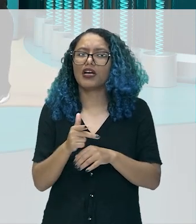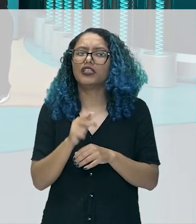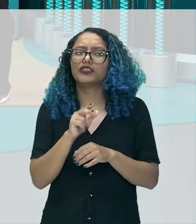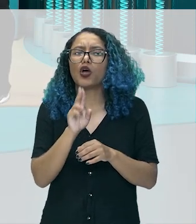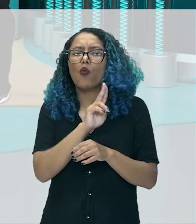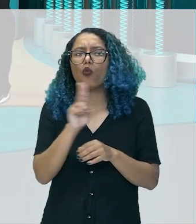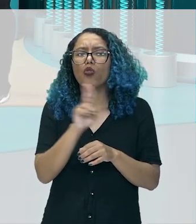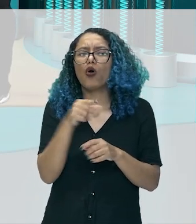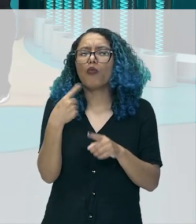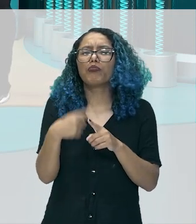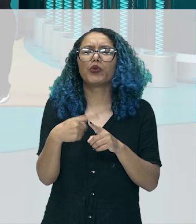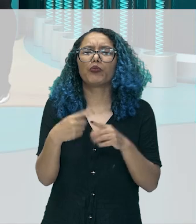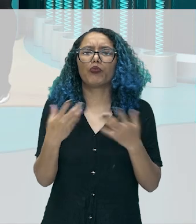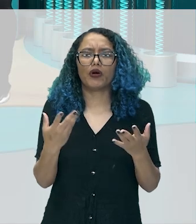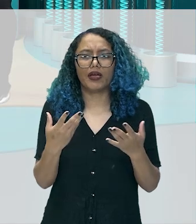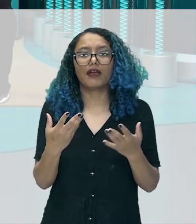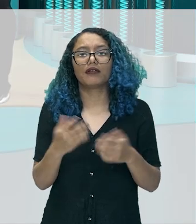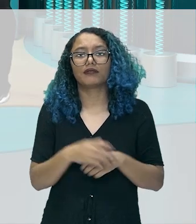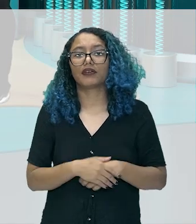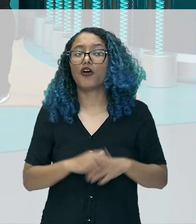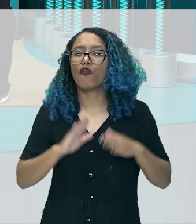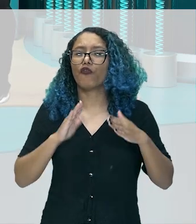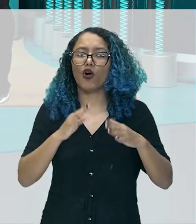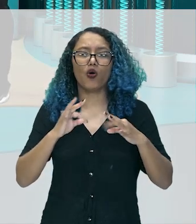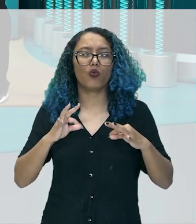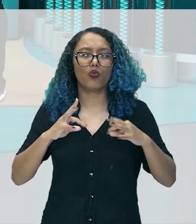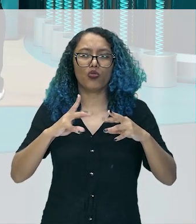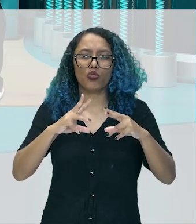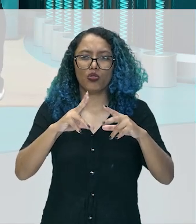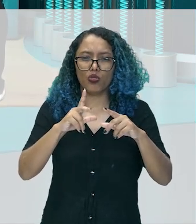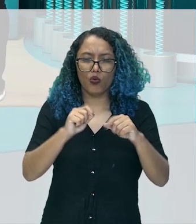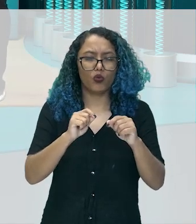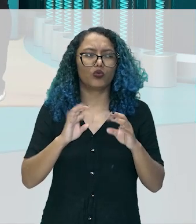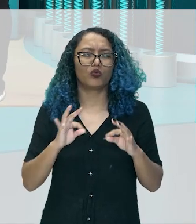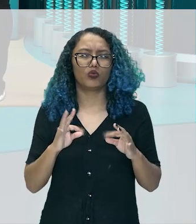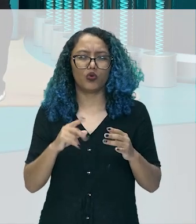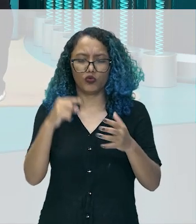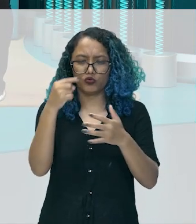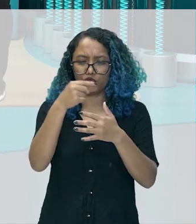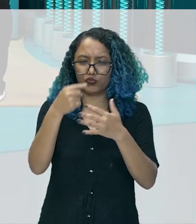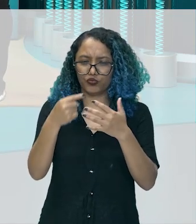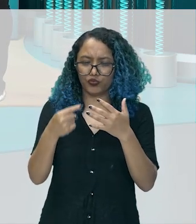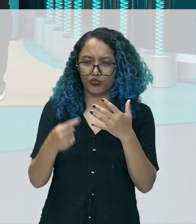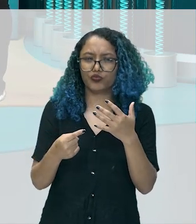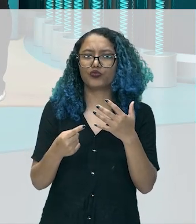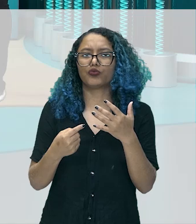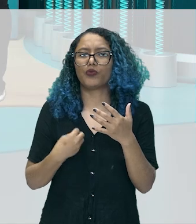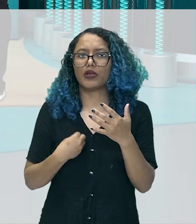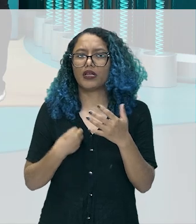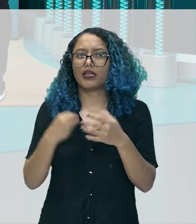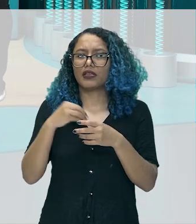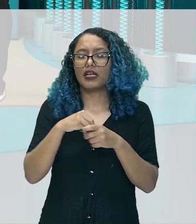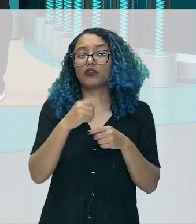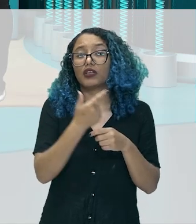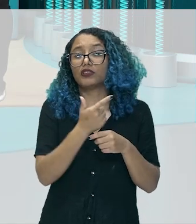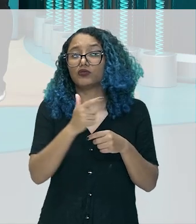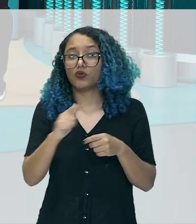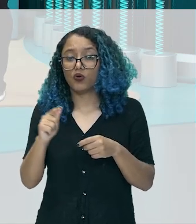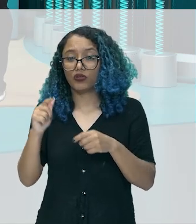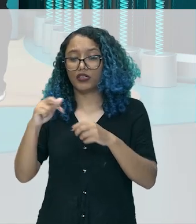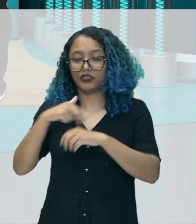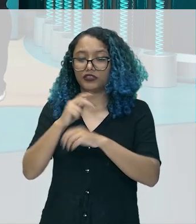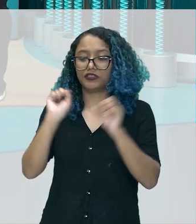físicos, mentais, emocionais e sociais. Muito bem, então deu